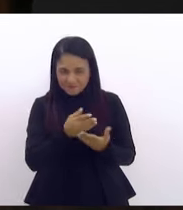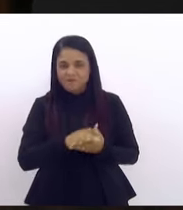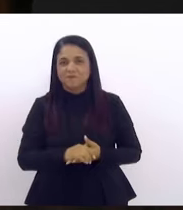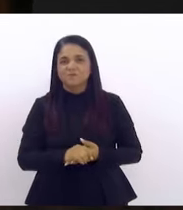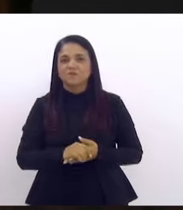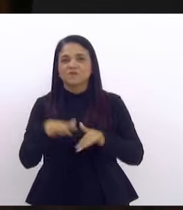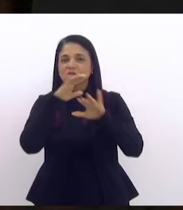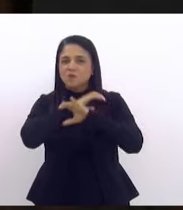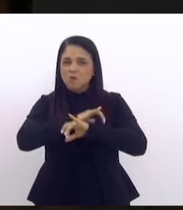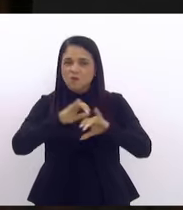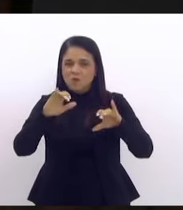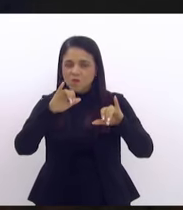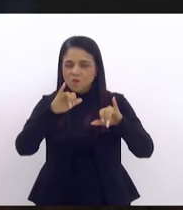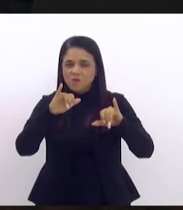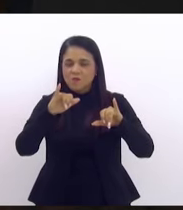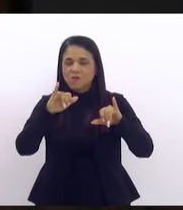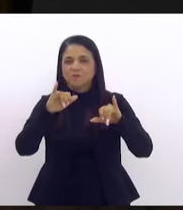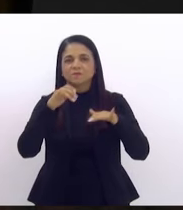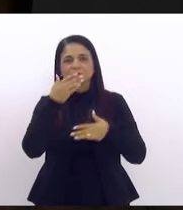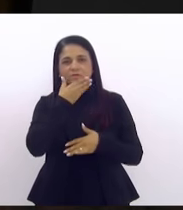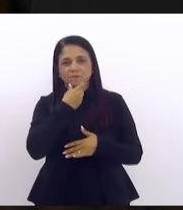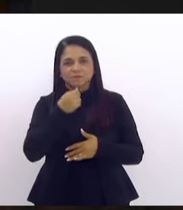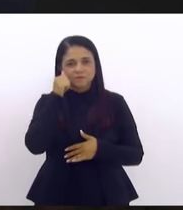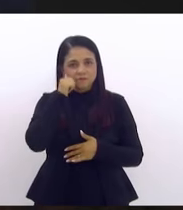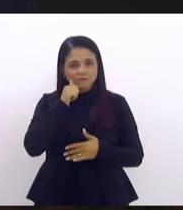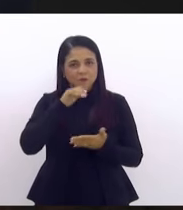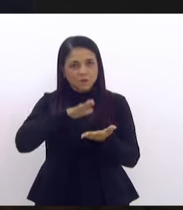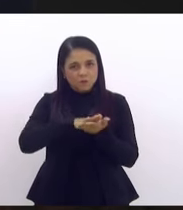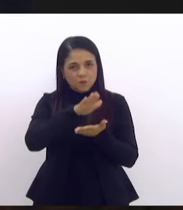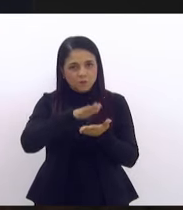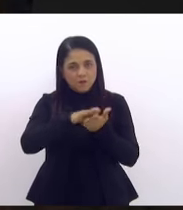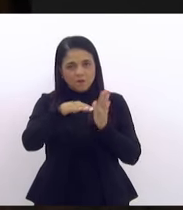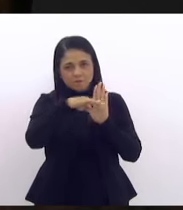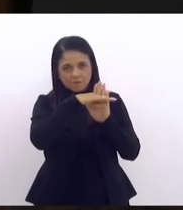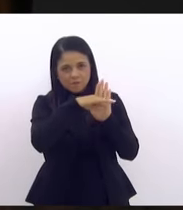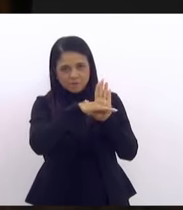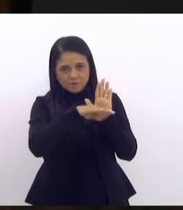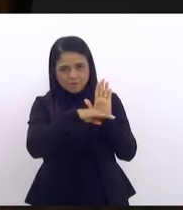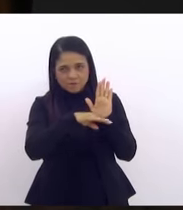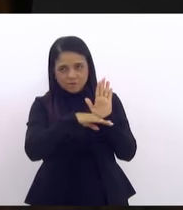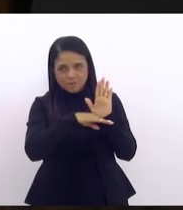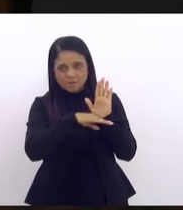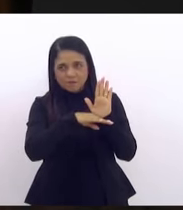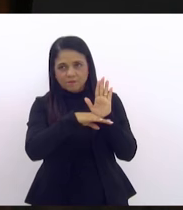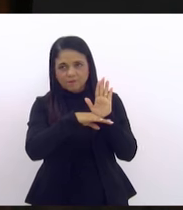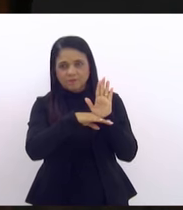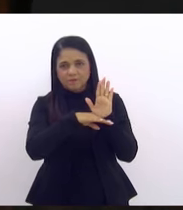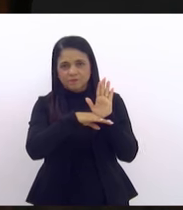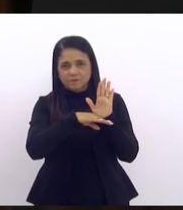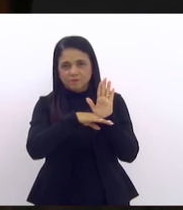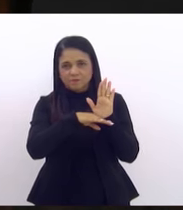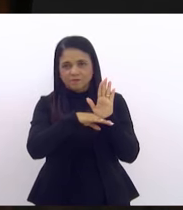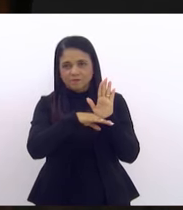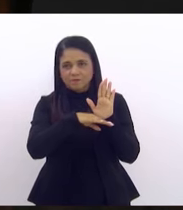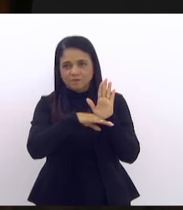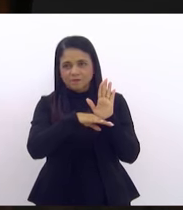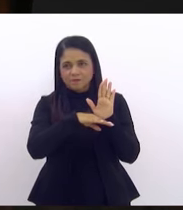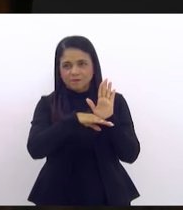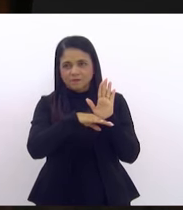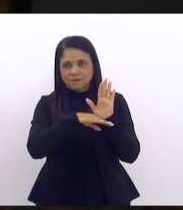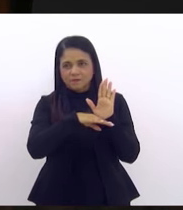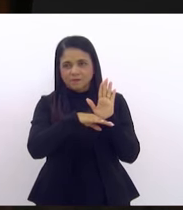Gostaria de comunicar aos senhores e senhoras que a gente vai republicar a pauta hoje. Ainda hoje, né, Robson? Não foi ainda não, né,